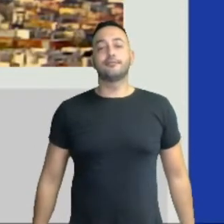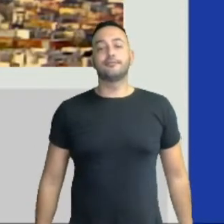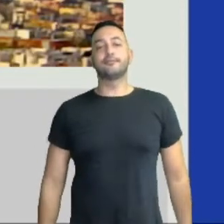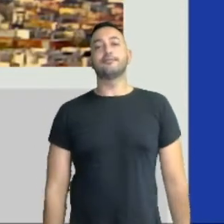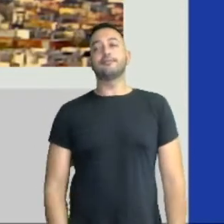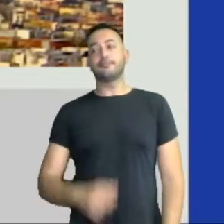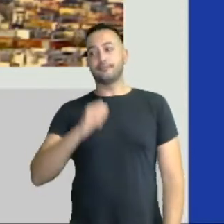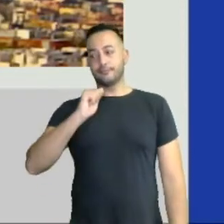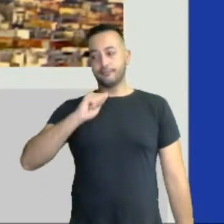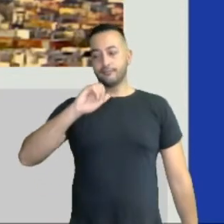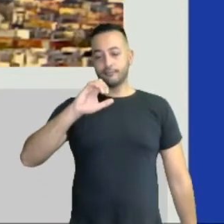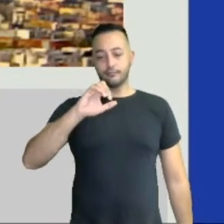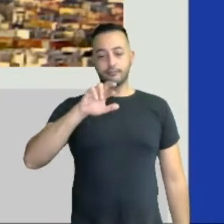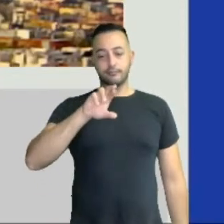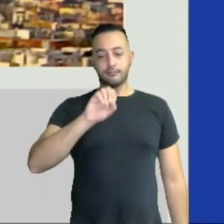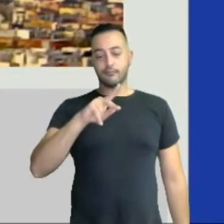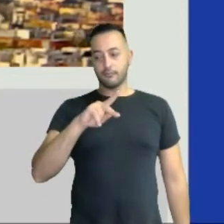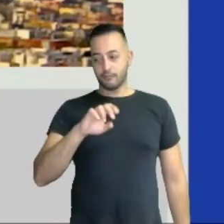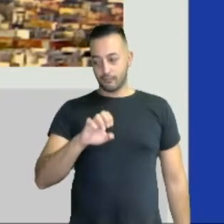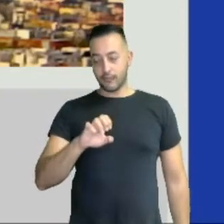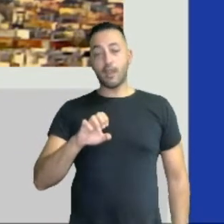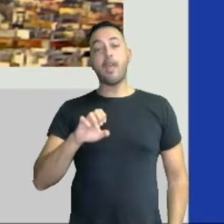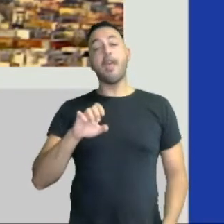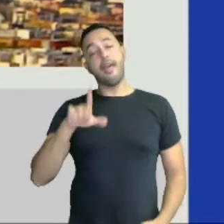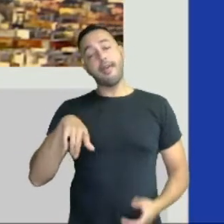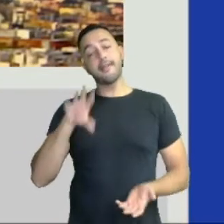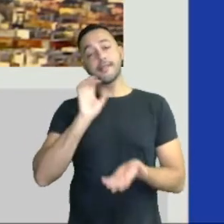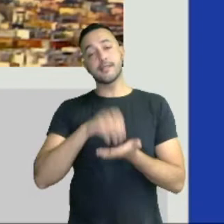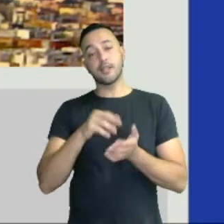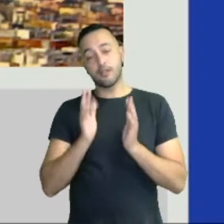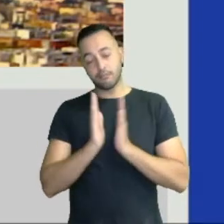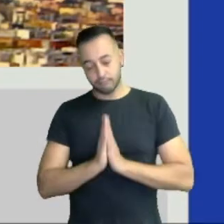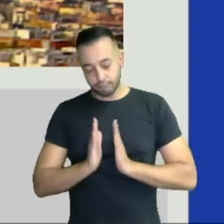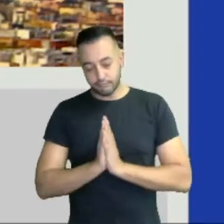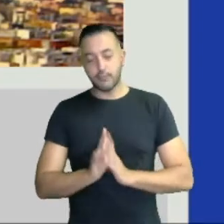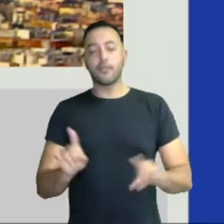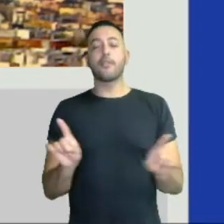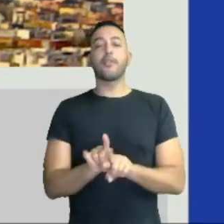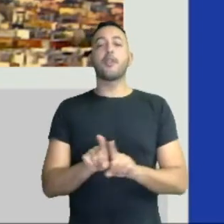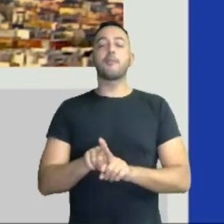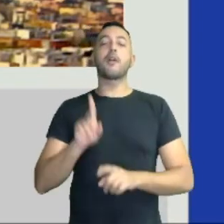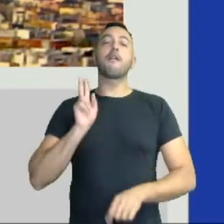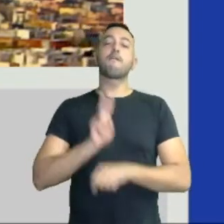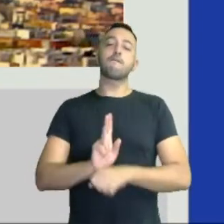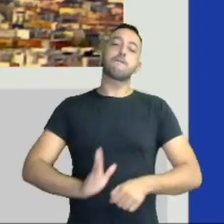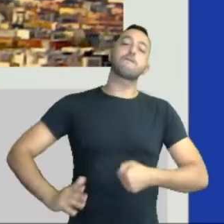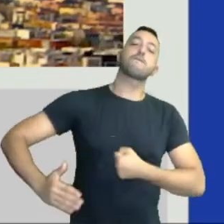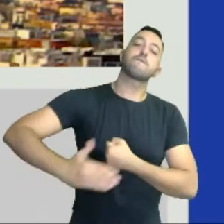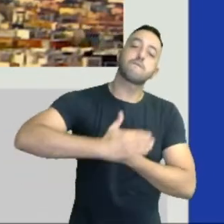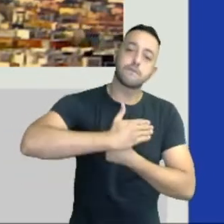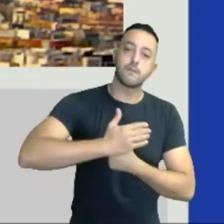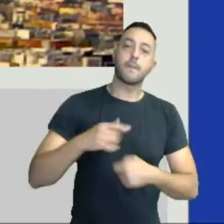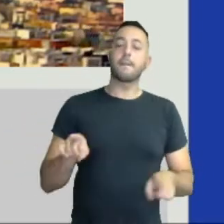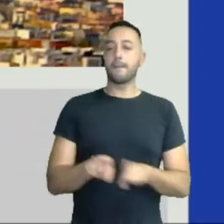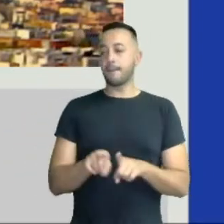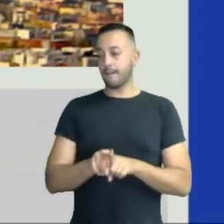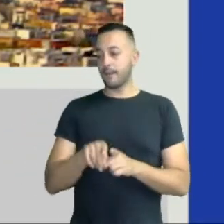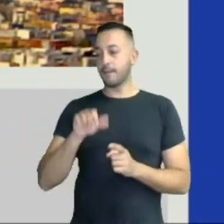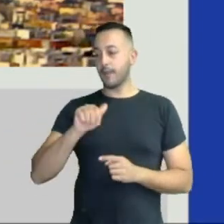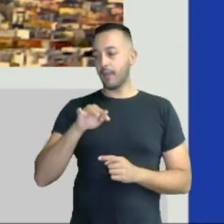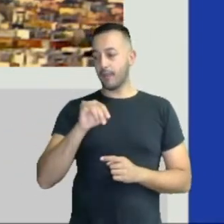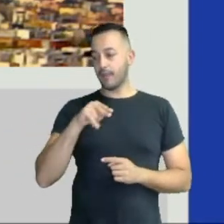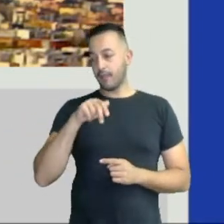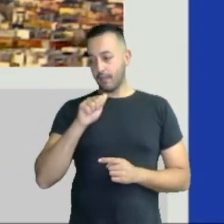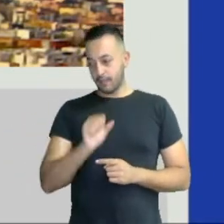A Acrópole era o centro religioso da polis, abrigando o templo principal, também poderia servir de fortaleza militar. A Acrópole ateniense, essa da imagem